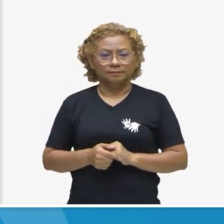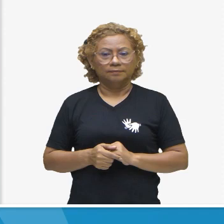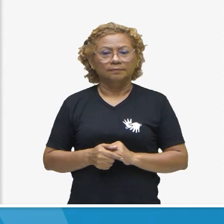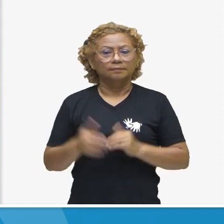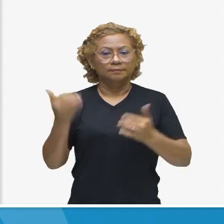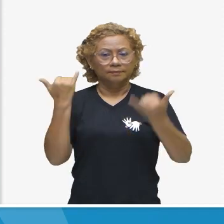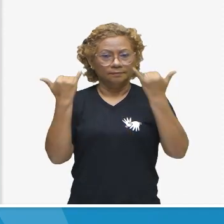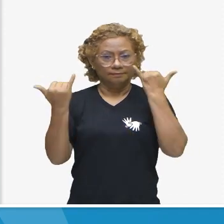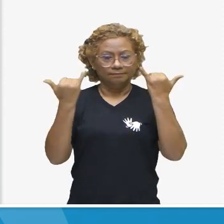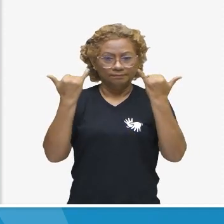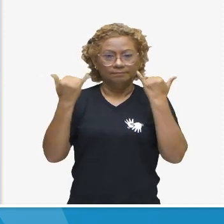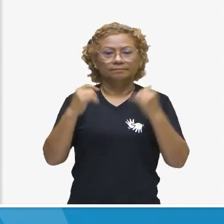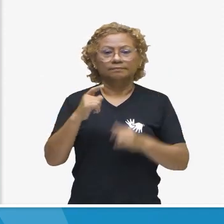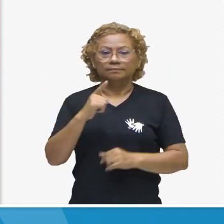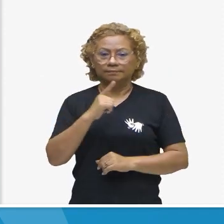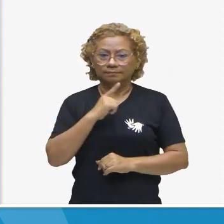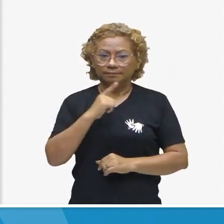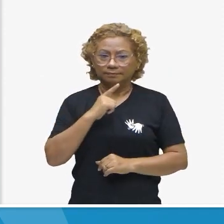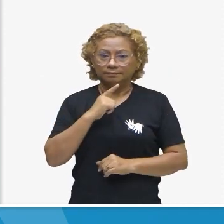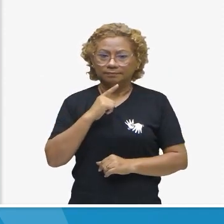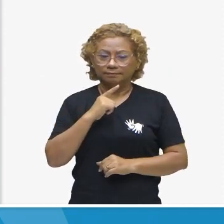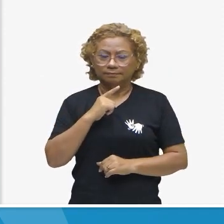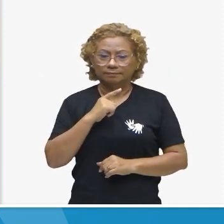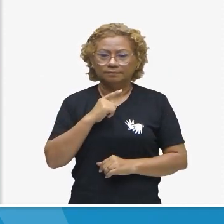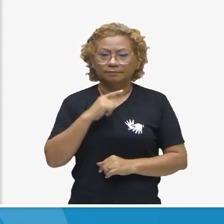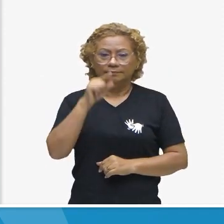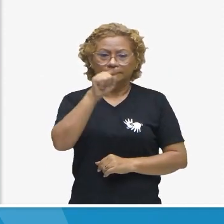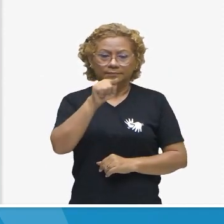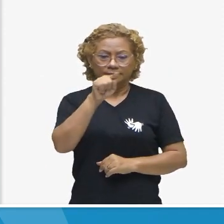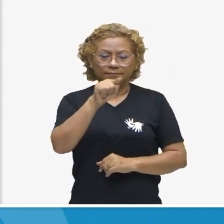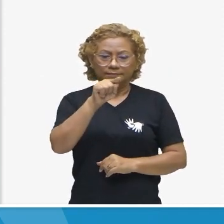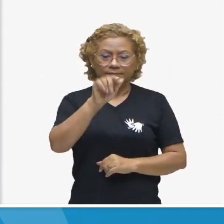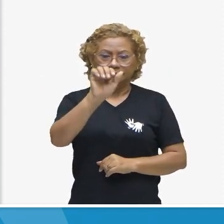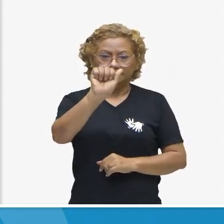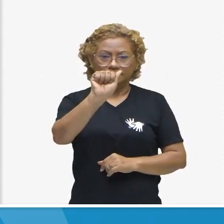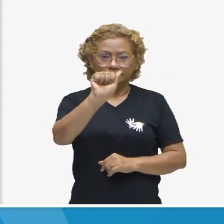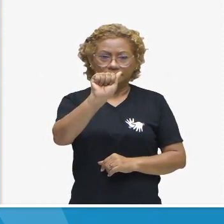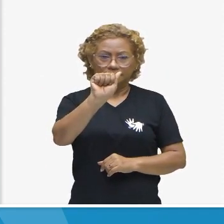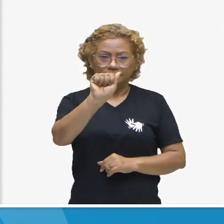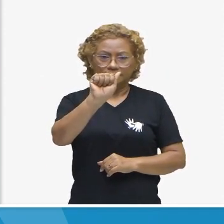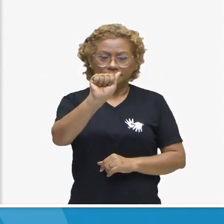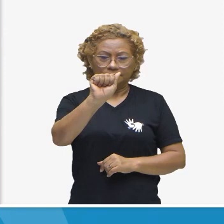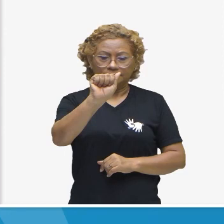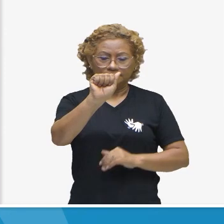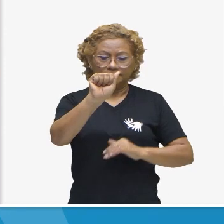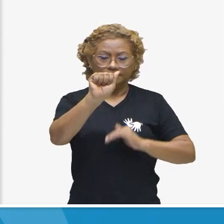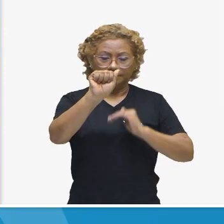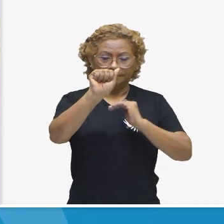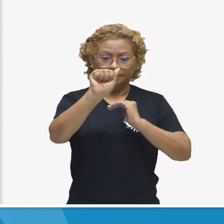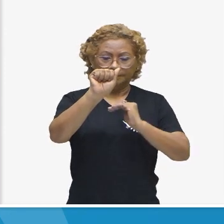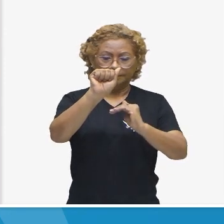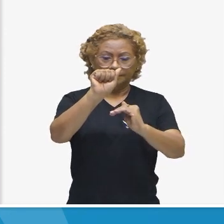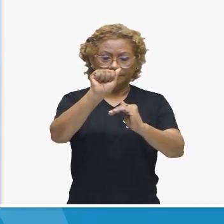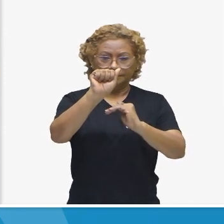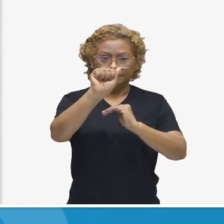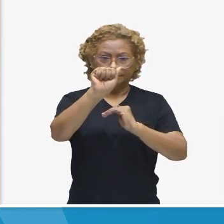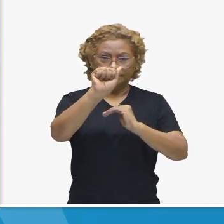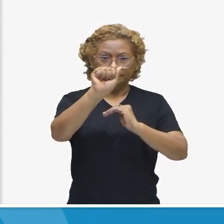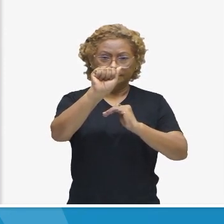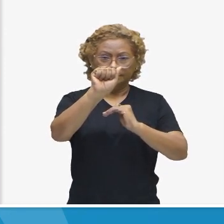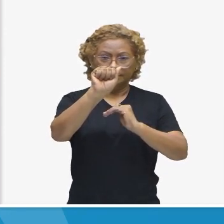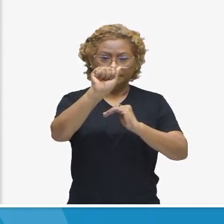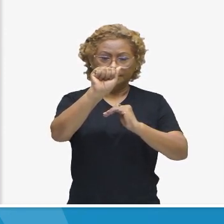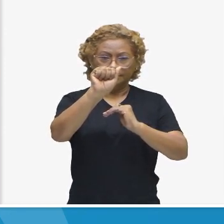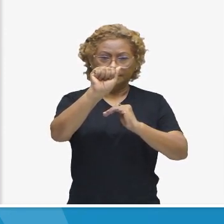seguinte, nós temos um ponto A sobre esse plano alfa, tá certo? E esse ponto, ele